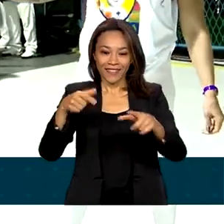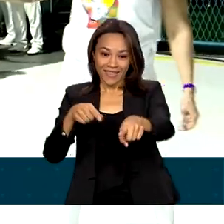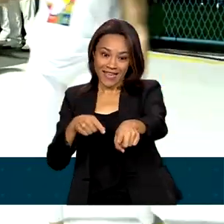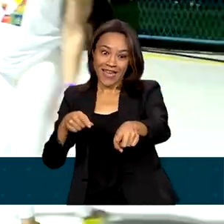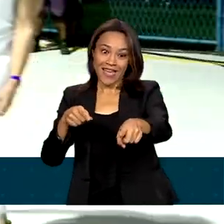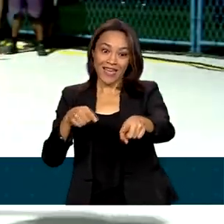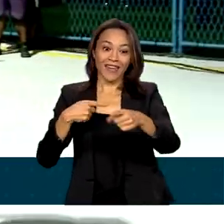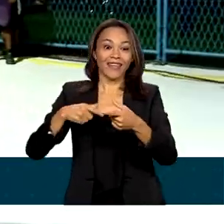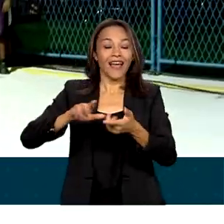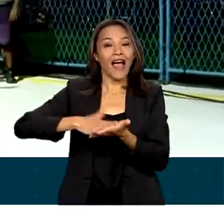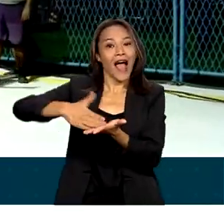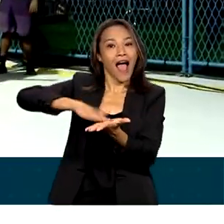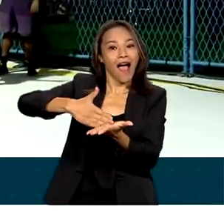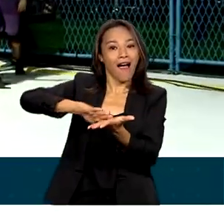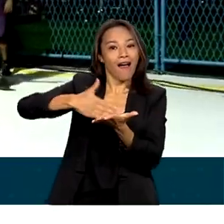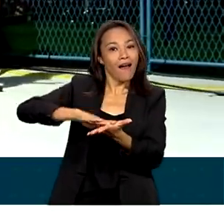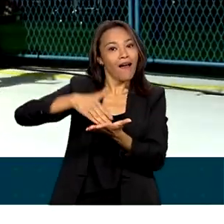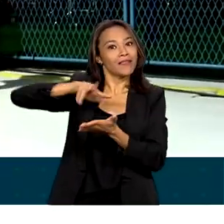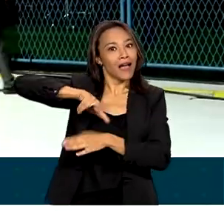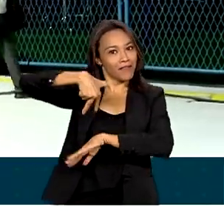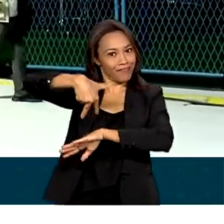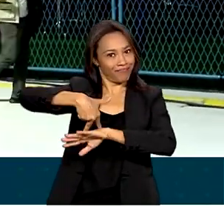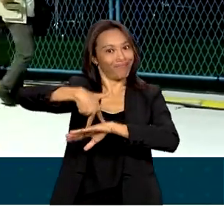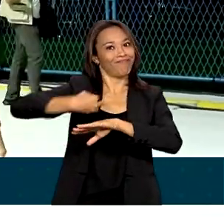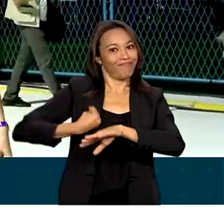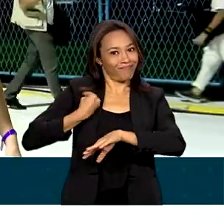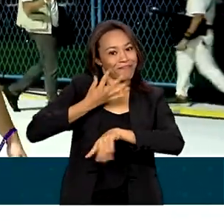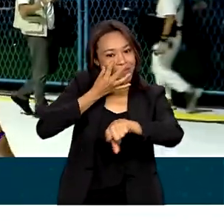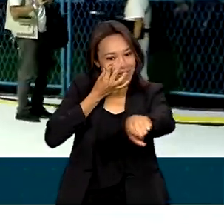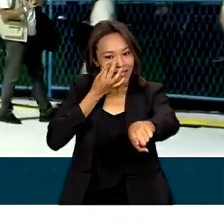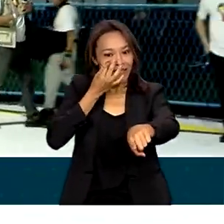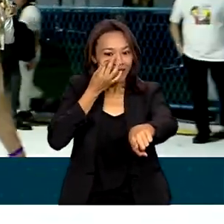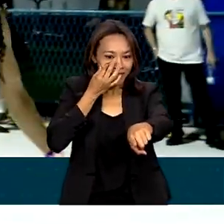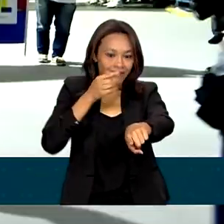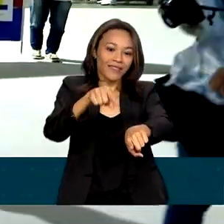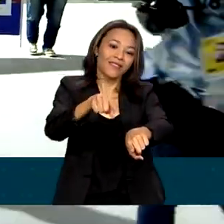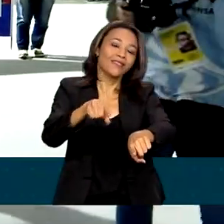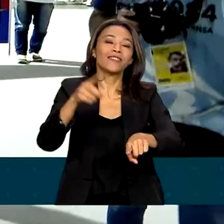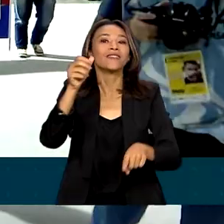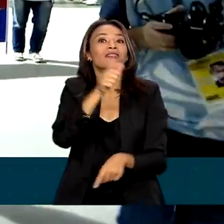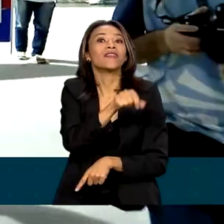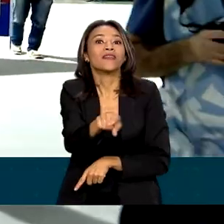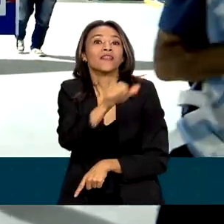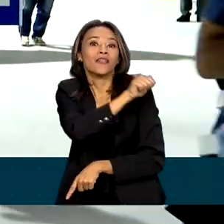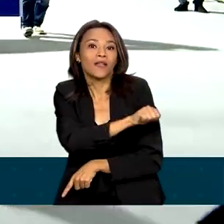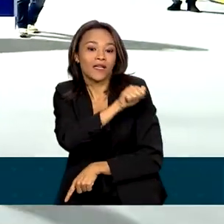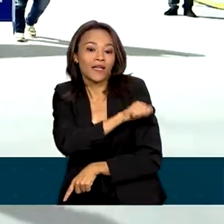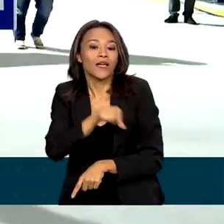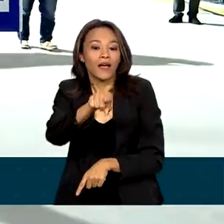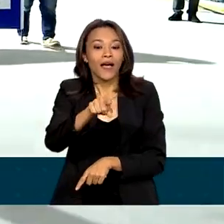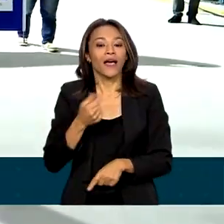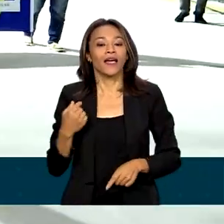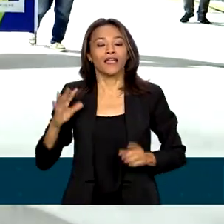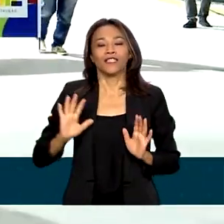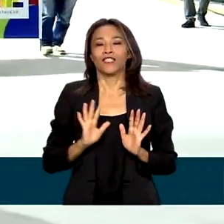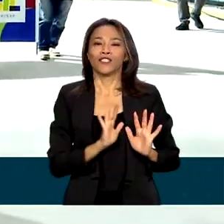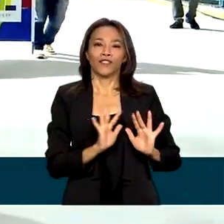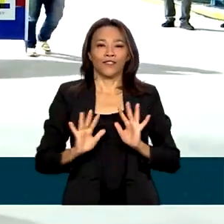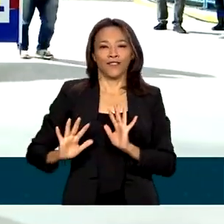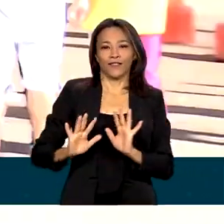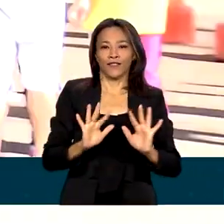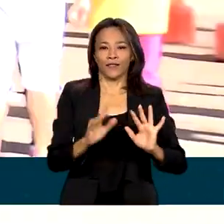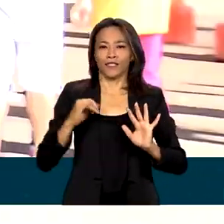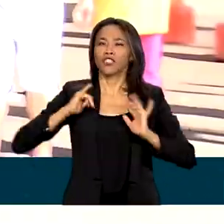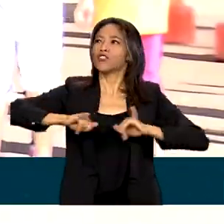das escolas campeãs campeãs nessa época aí no Rio de Janeiro né ministra da Saúde nisia Trindade né acompanhou o desfile e falou sobre